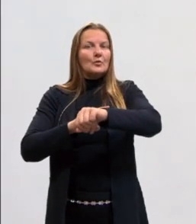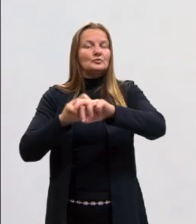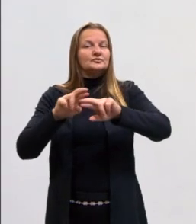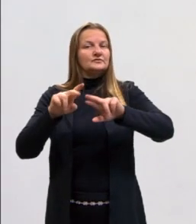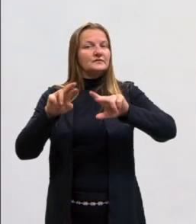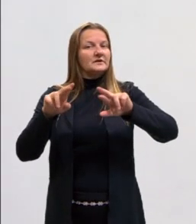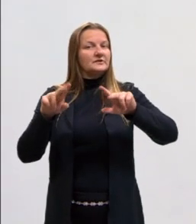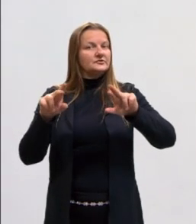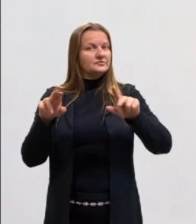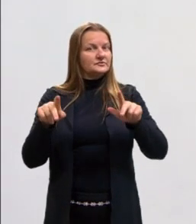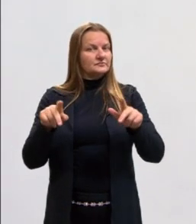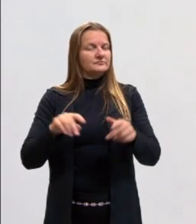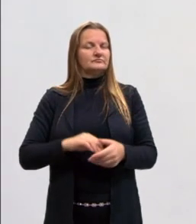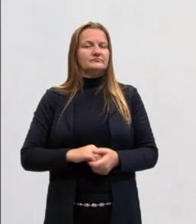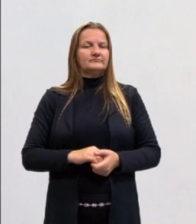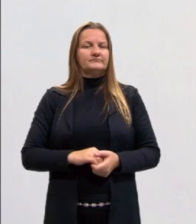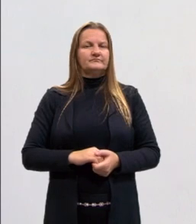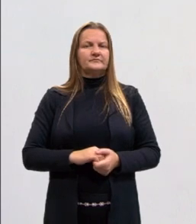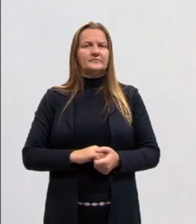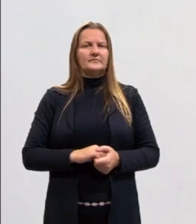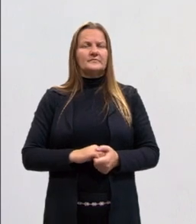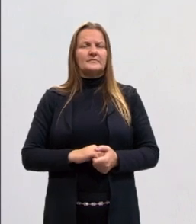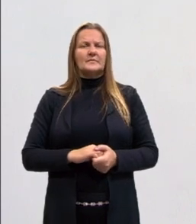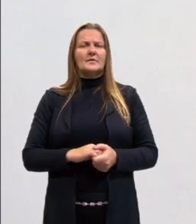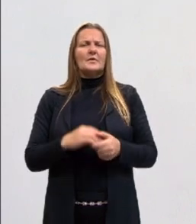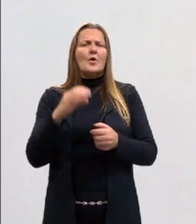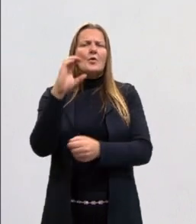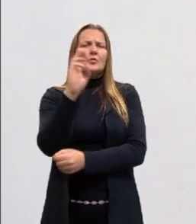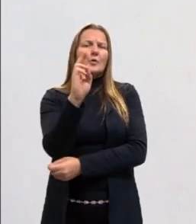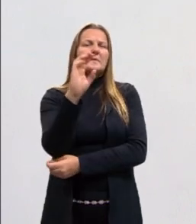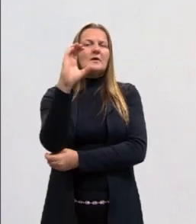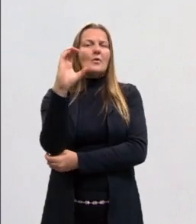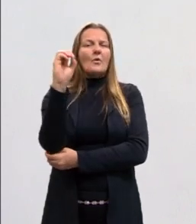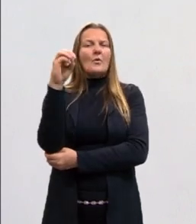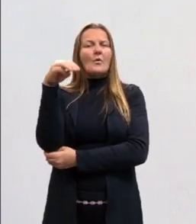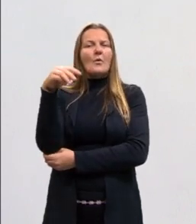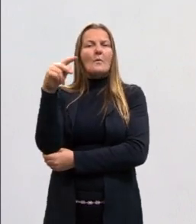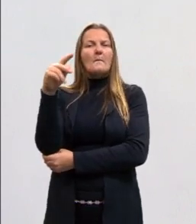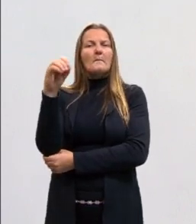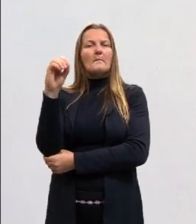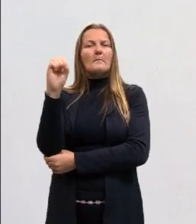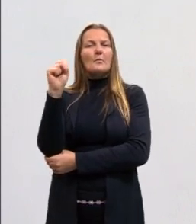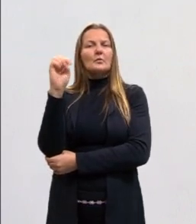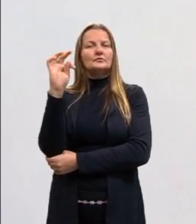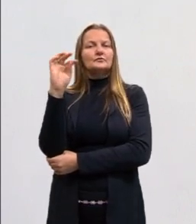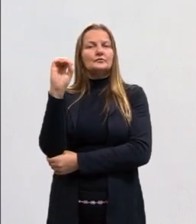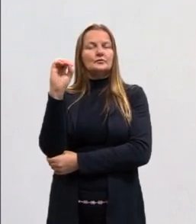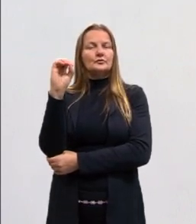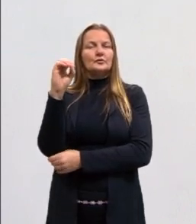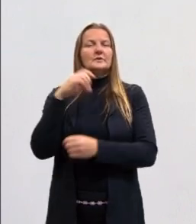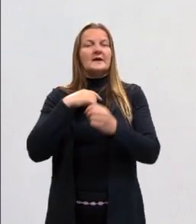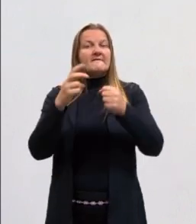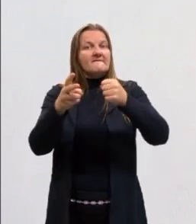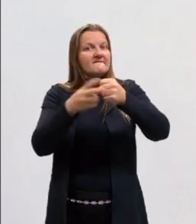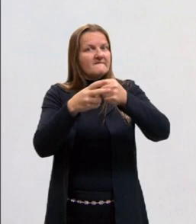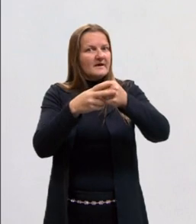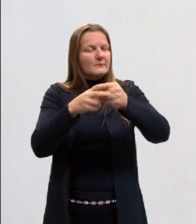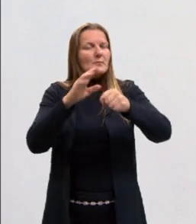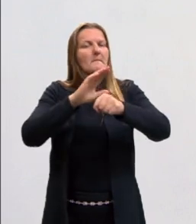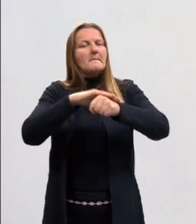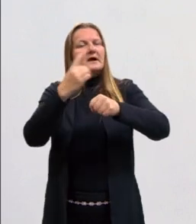composto né que os tempos compostos nós teremos sempre um verbo auxiliar